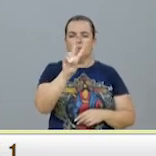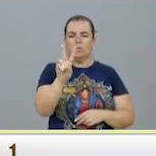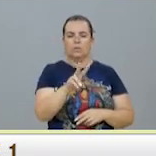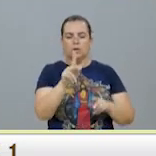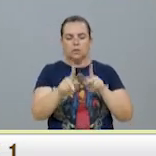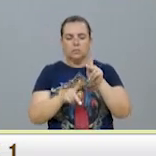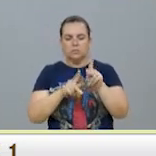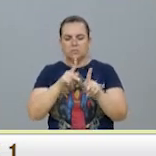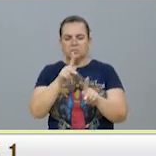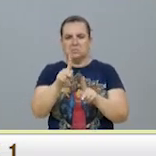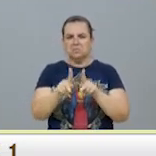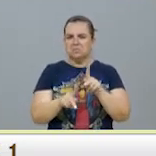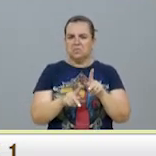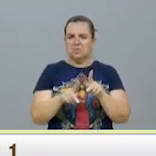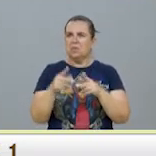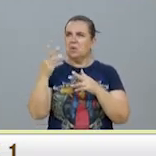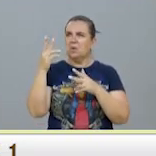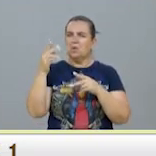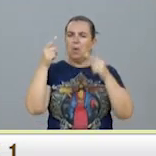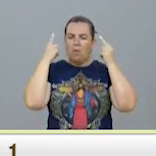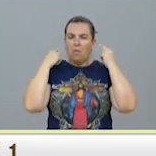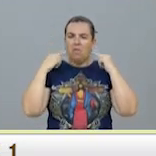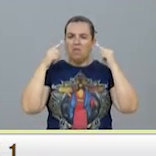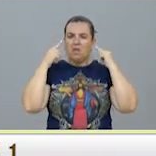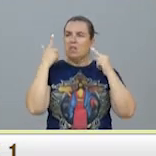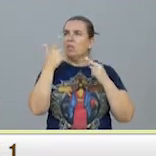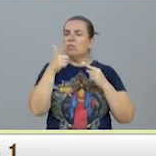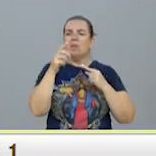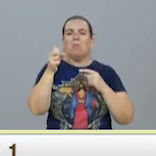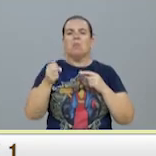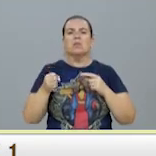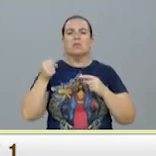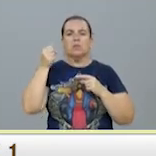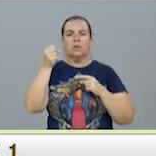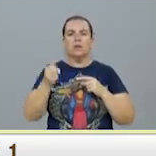como ovelhas sem pastor,